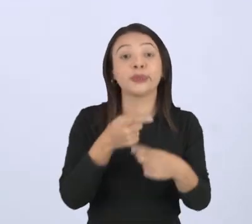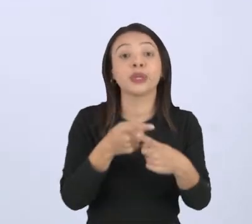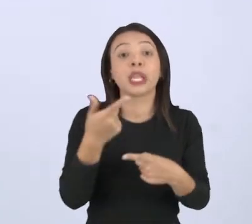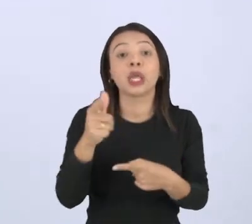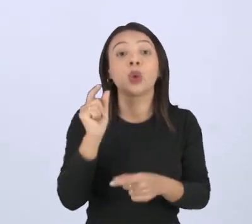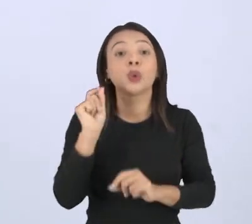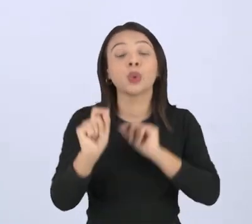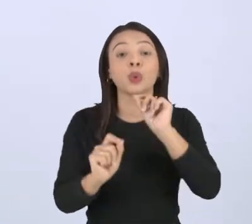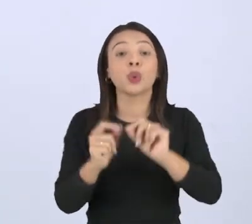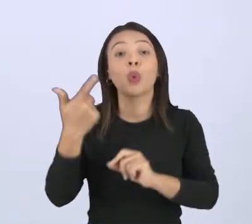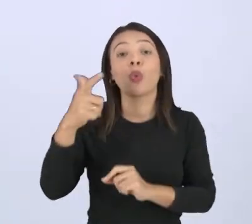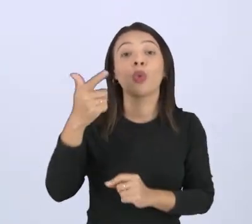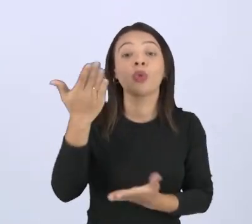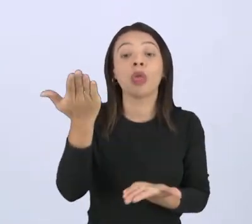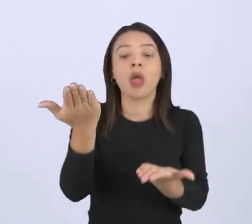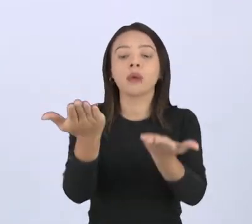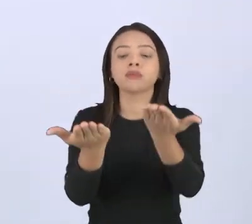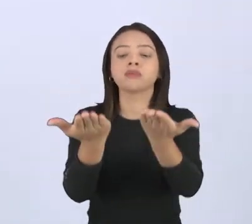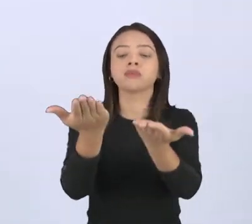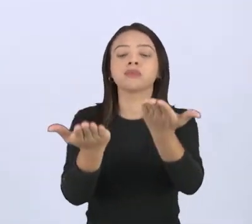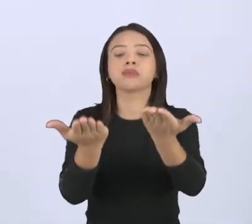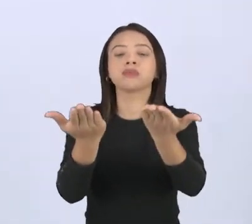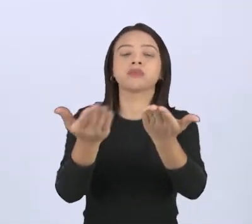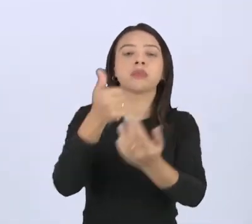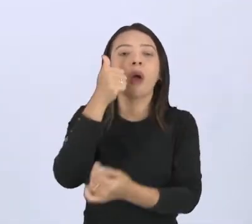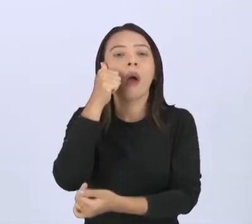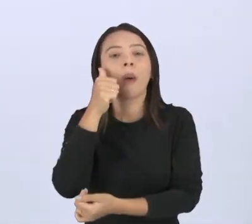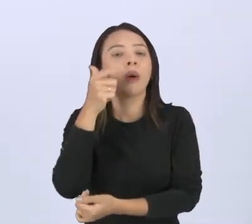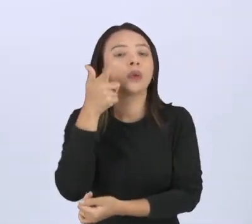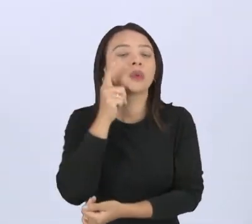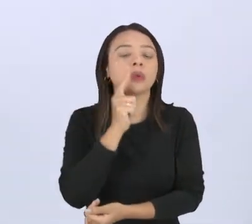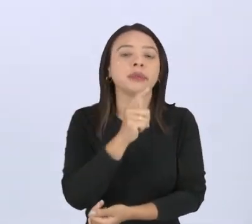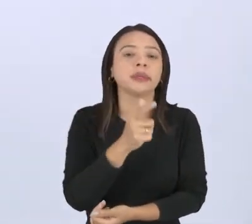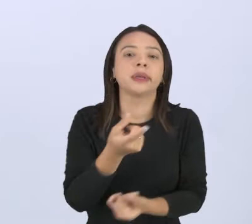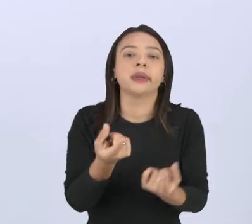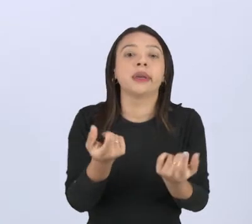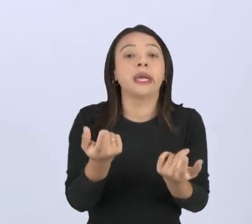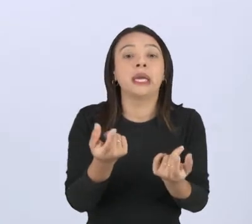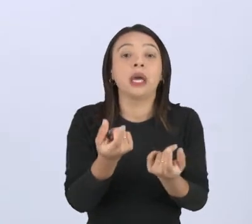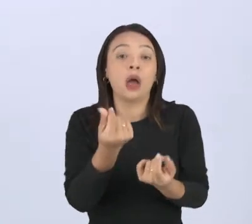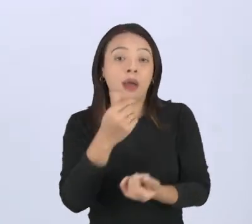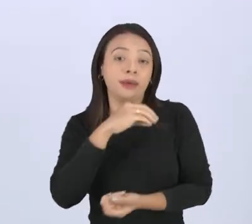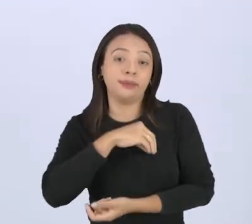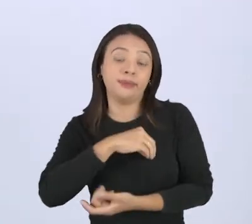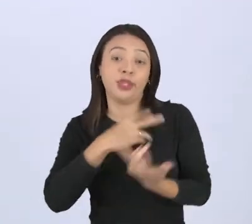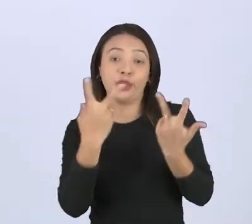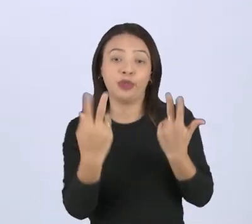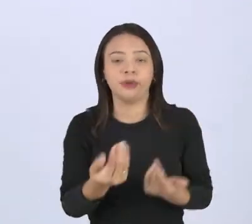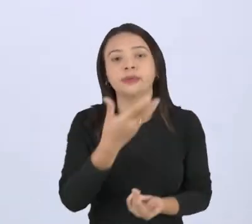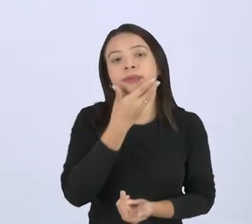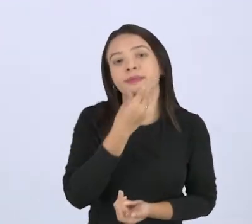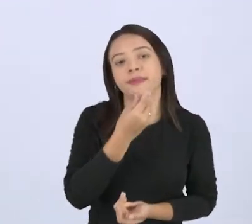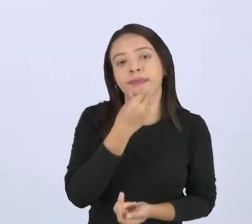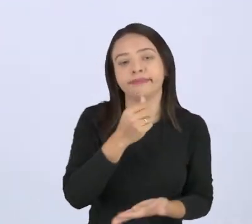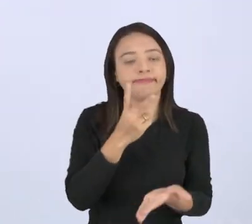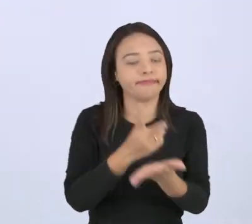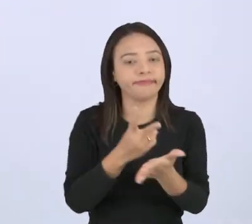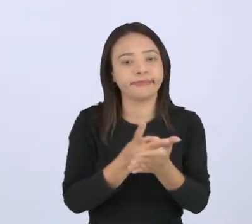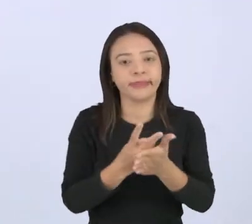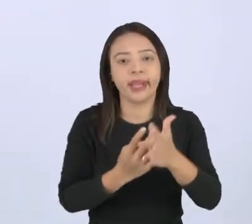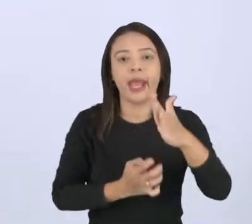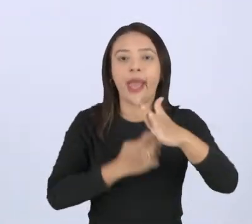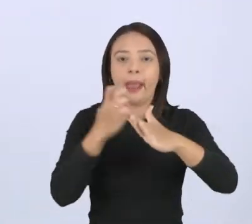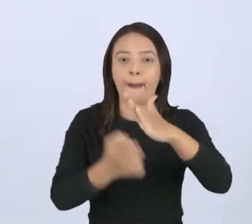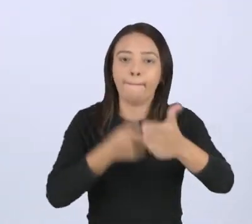há uma paridade. As mulheres ainda não chegaram a ganhar o mesmo que os homens ganham. Sempre as empresas pagam